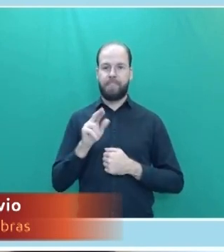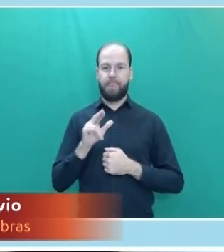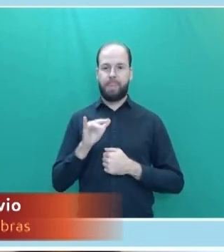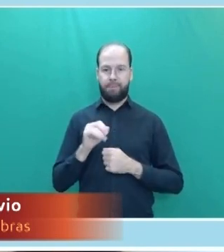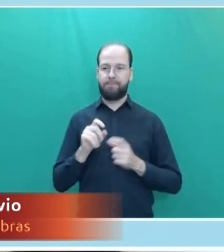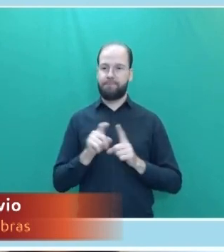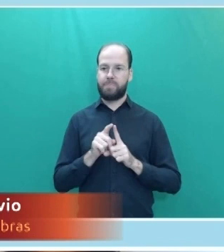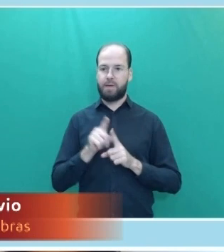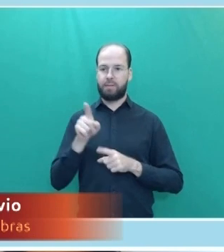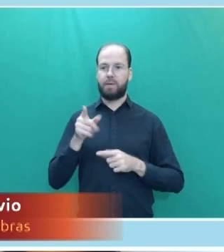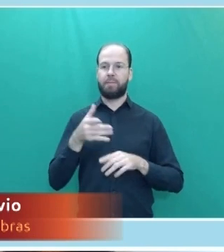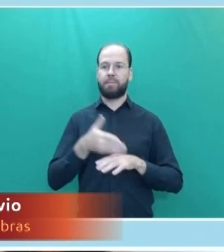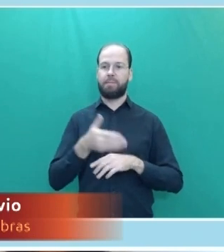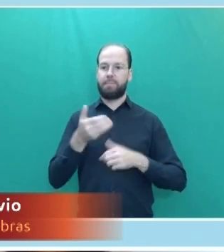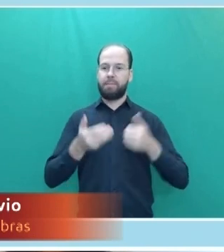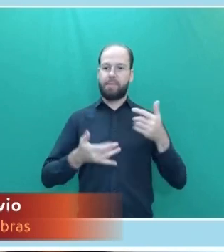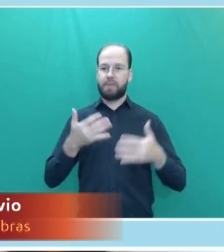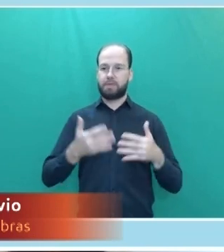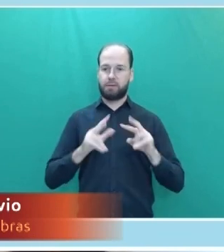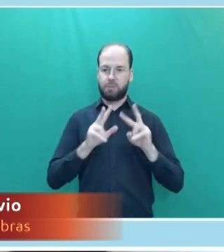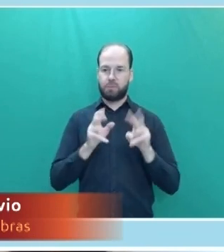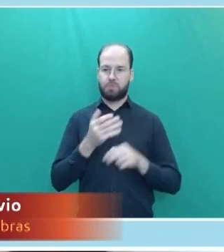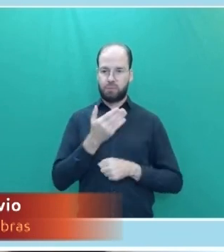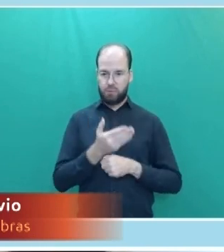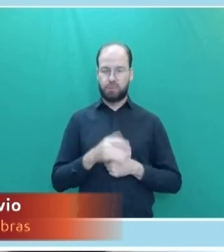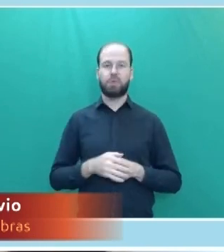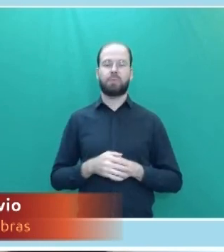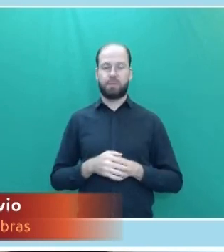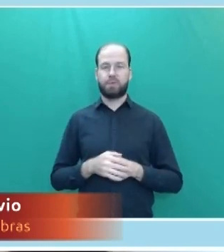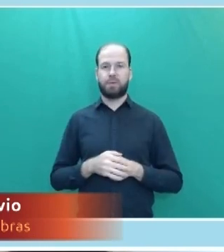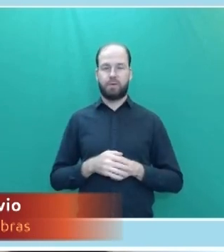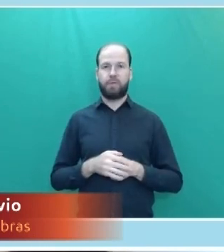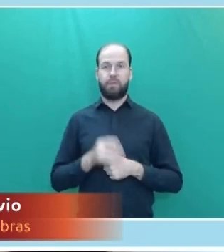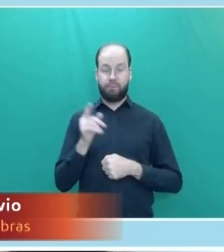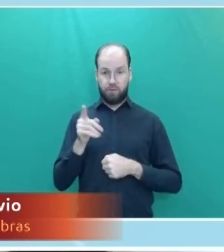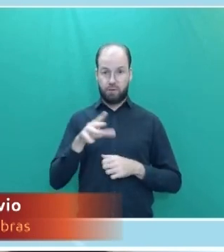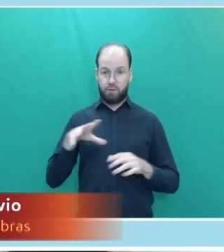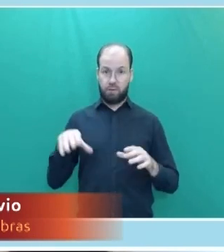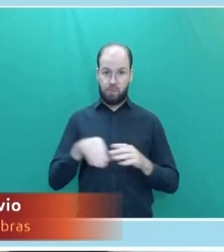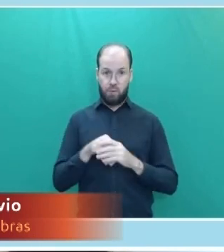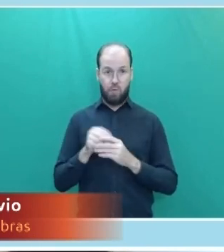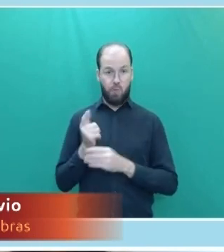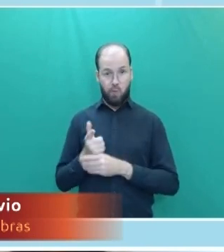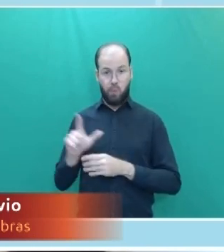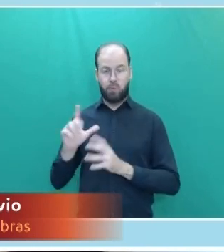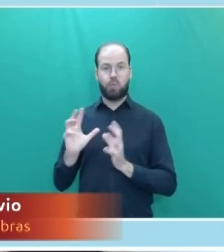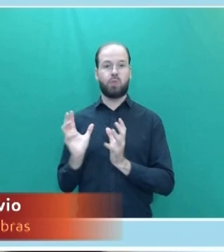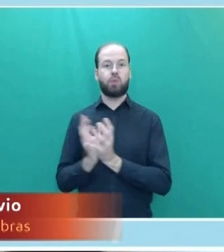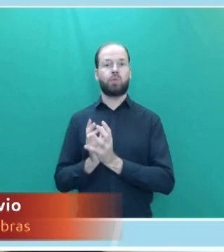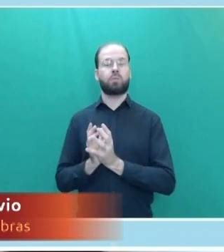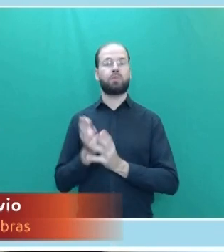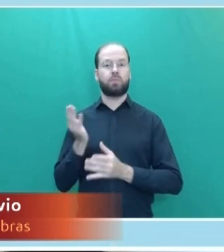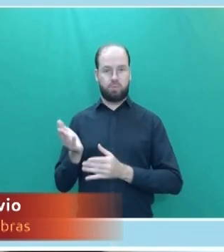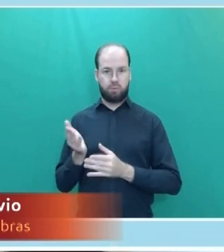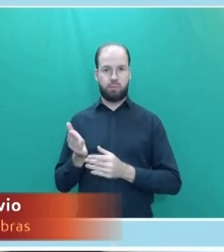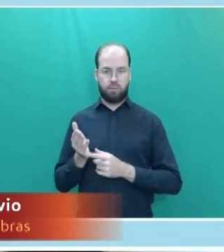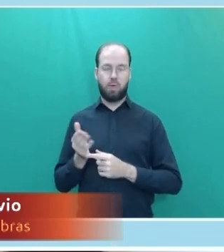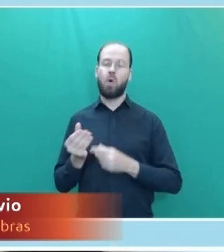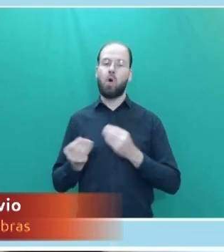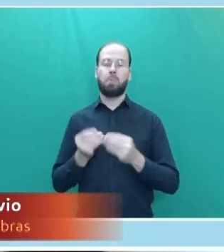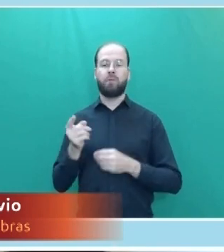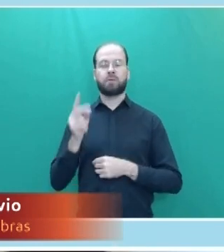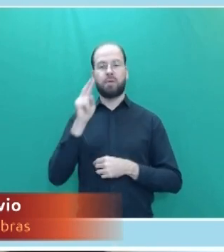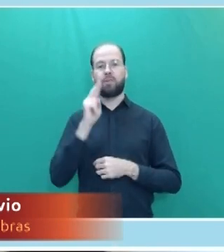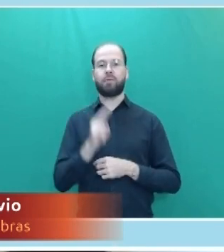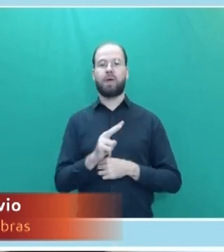em relação a isso, né? Fazendo parte de um outro grupo, né, dessa sigla, como é que você vê a representação